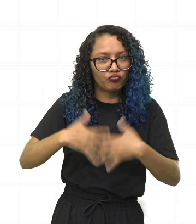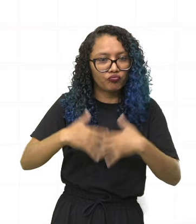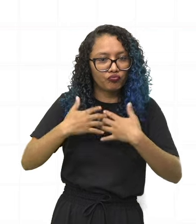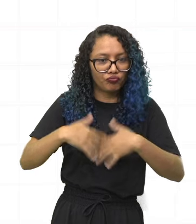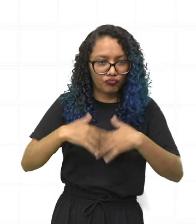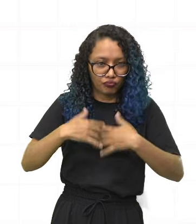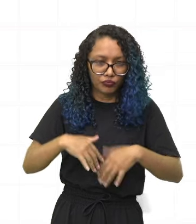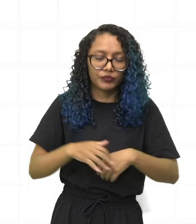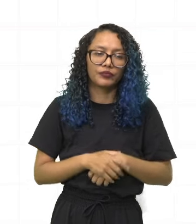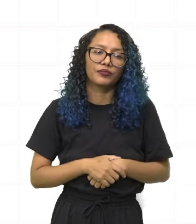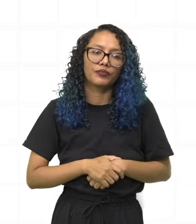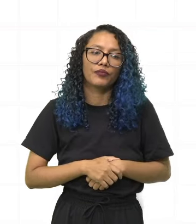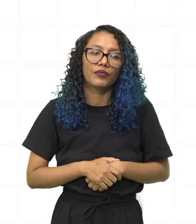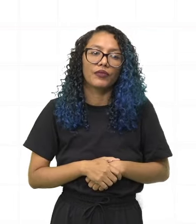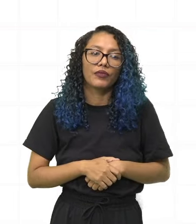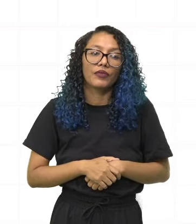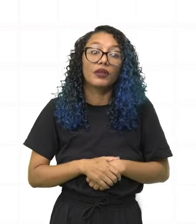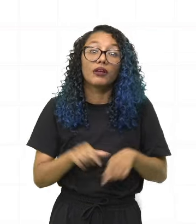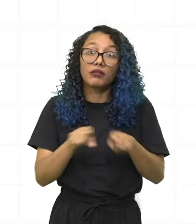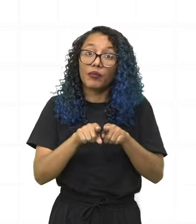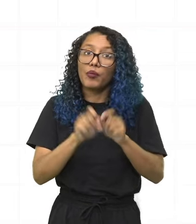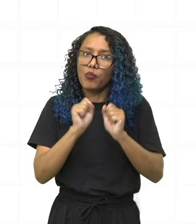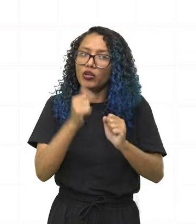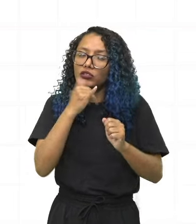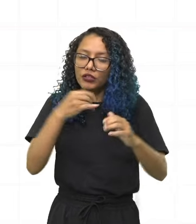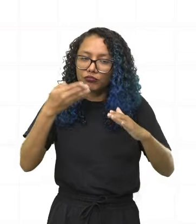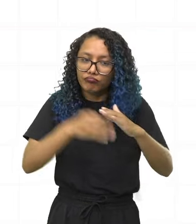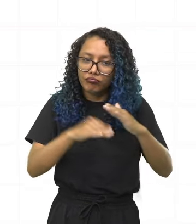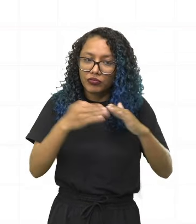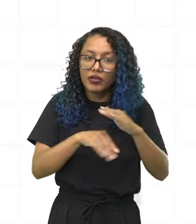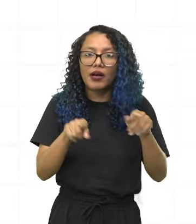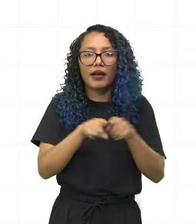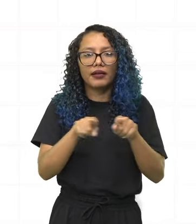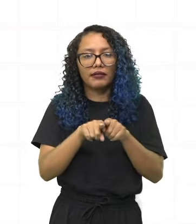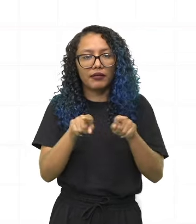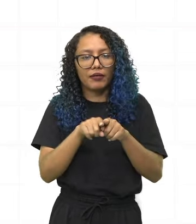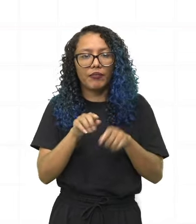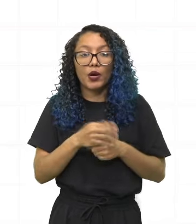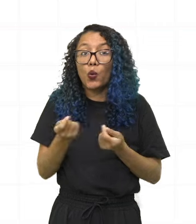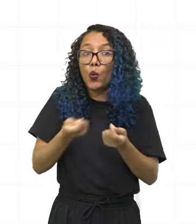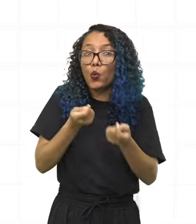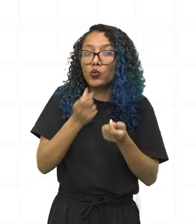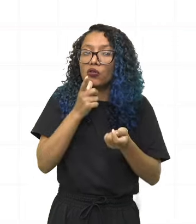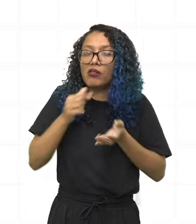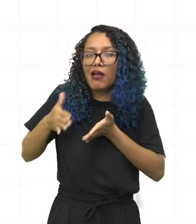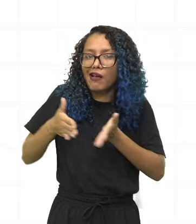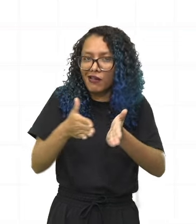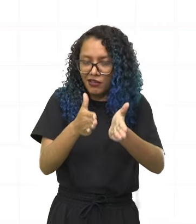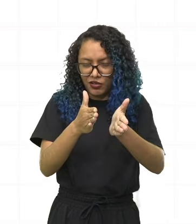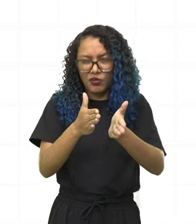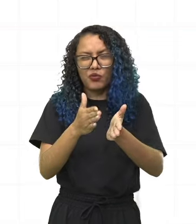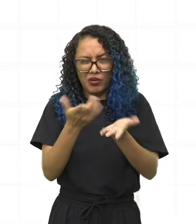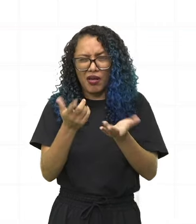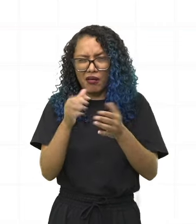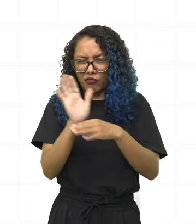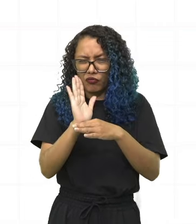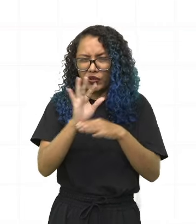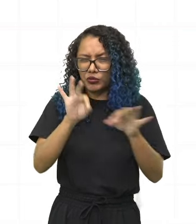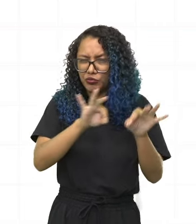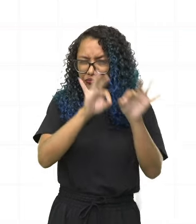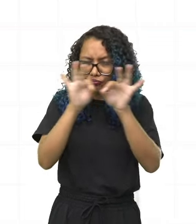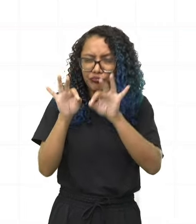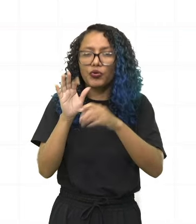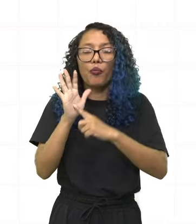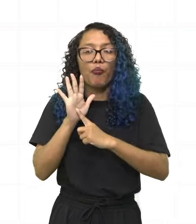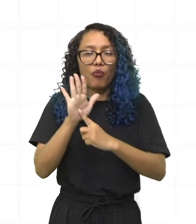uma energia, armazena energia e vai regular os rios, como a gente viu ali no vídeo, algumas informações com